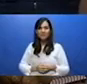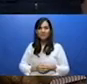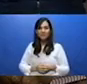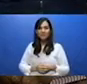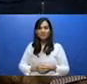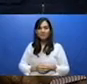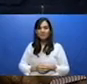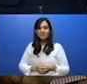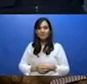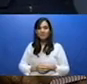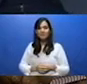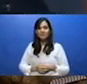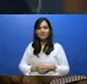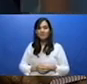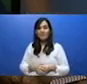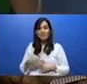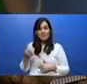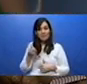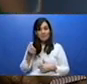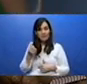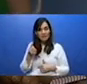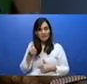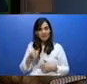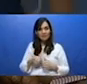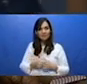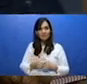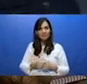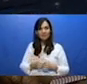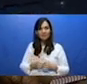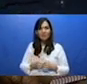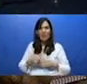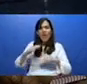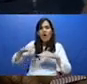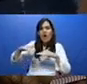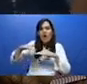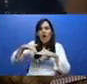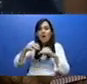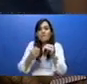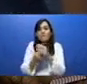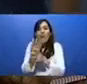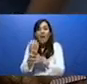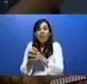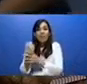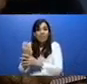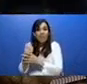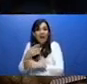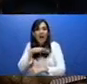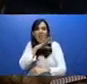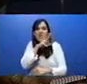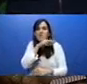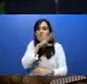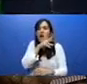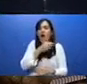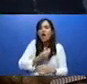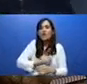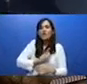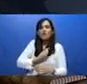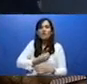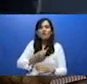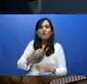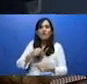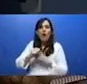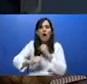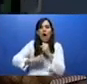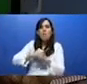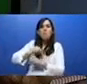bem. 6. Restos ou vestígios de plantas ou animais que viveram há muito